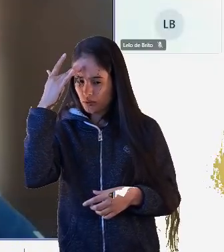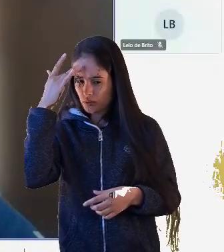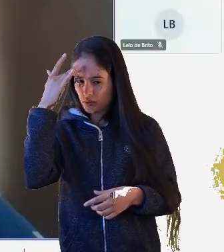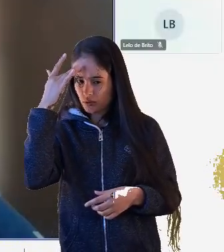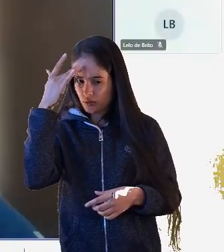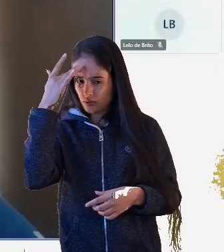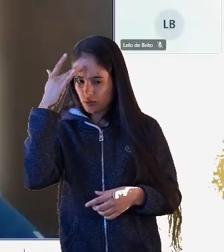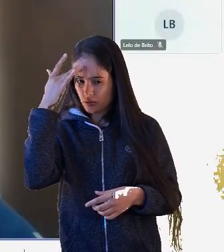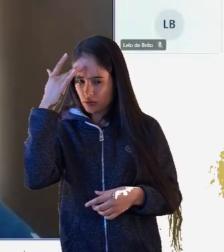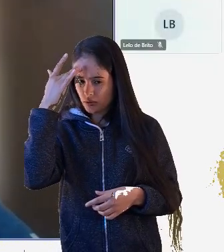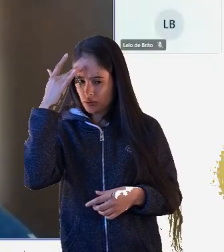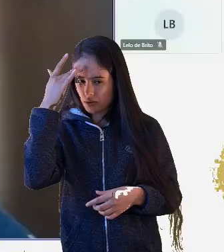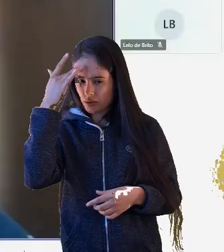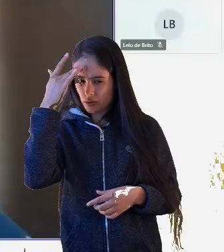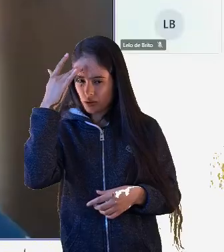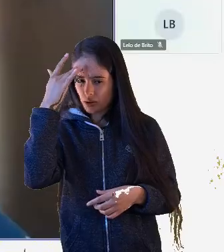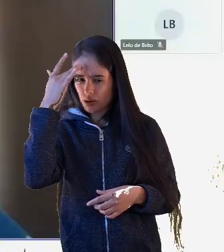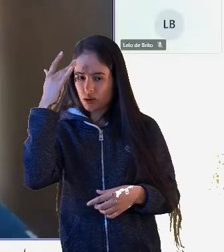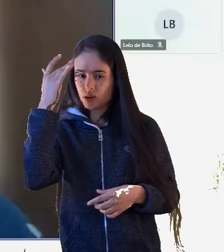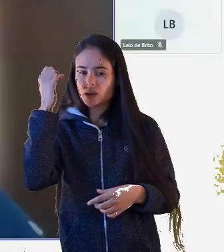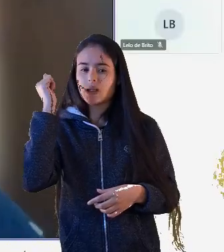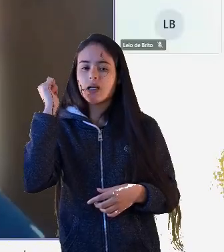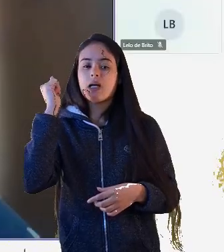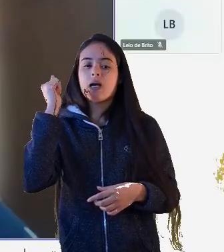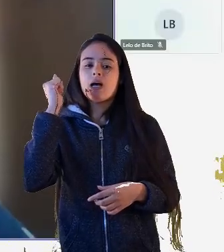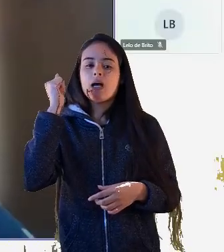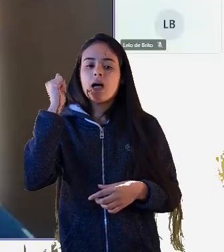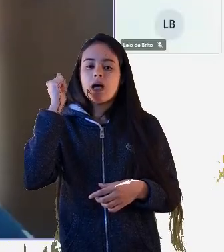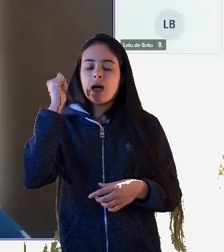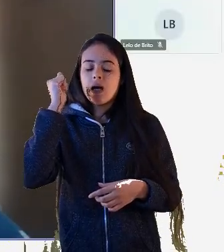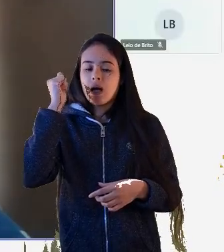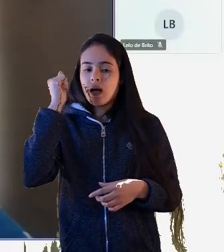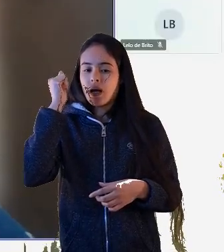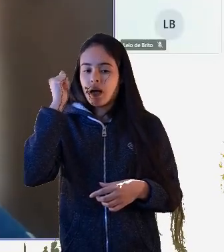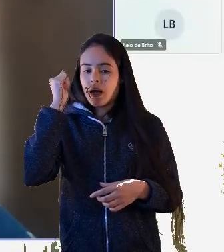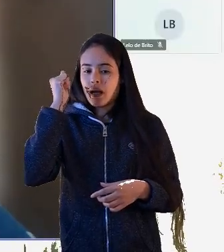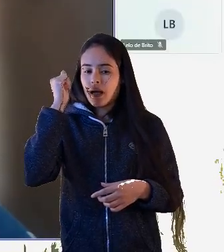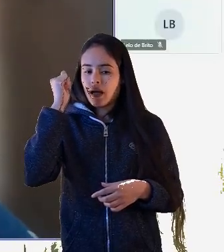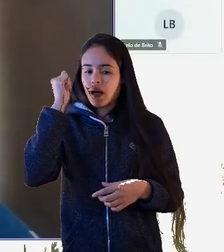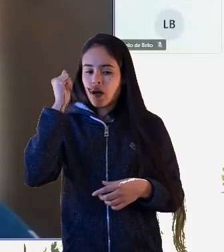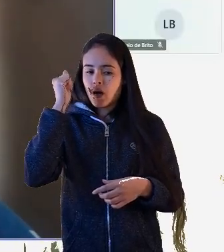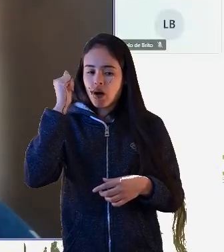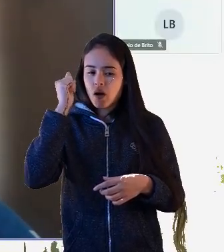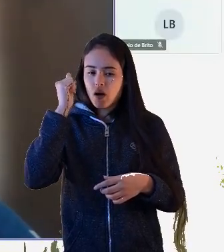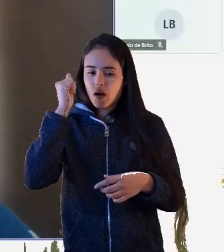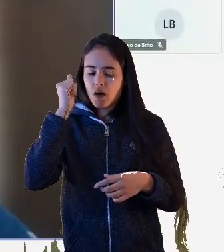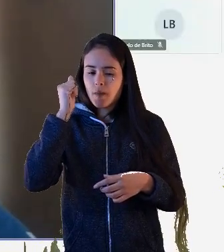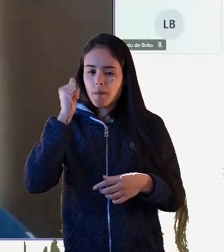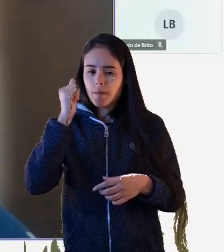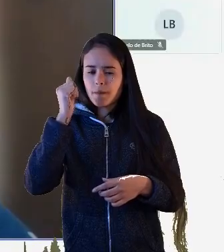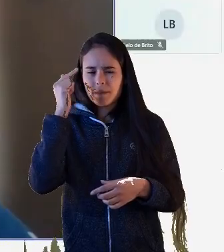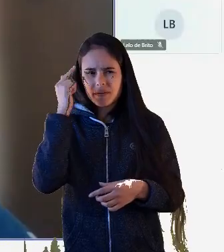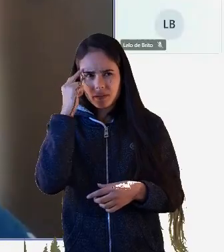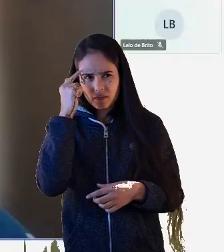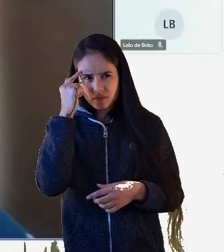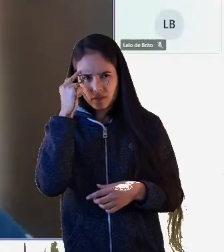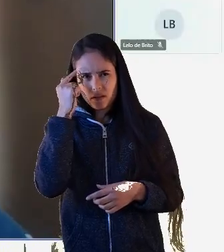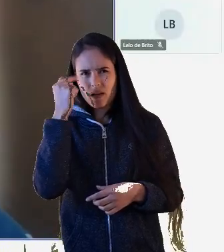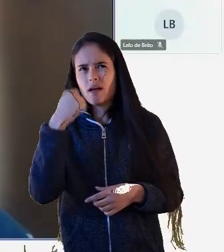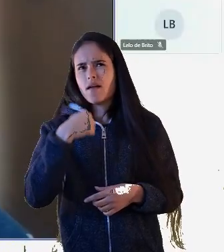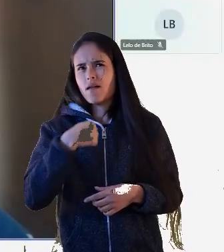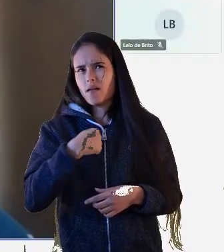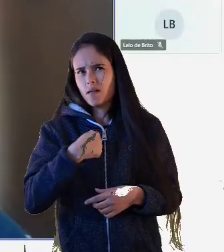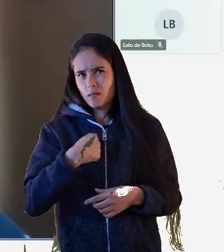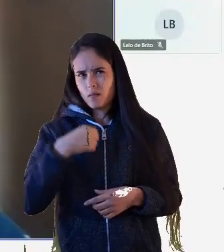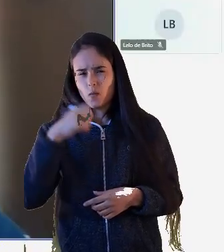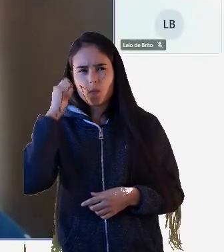sempre usou o cabelo daquele jeito, né? Ela, enfim. Mas se ela socialmente é lida como branca, não adianta